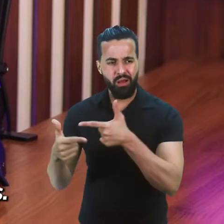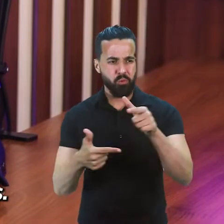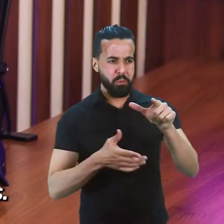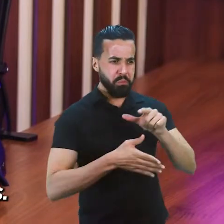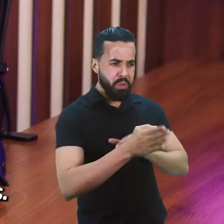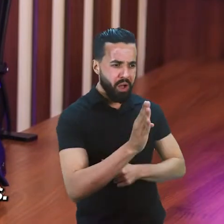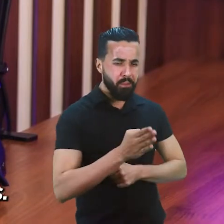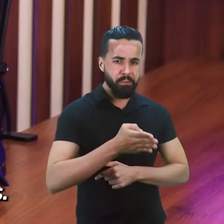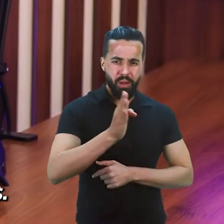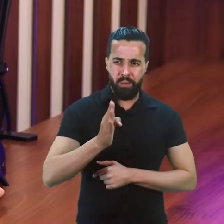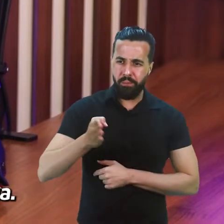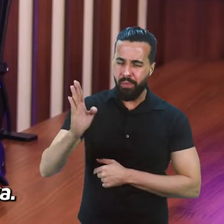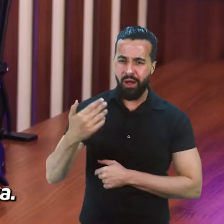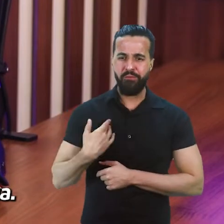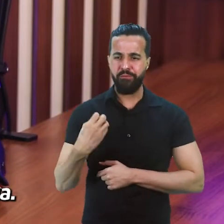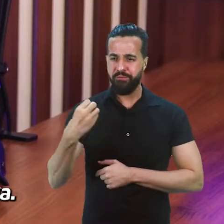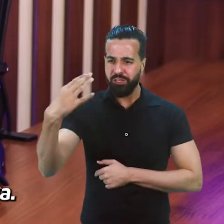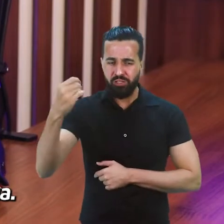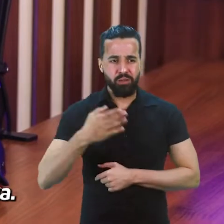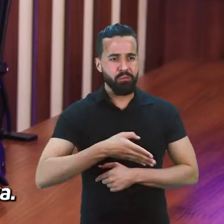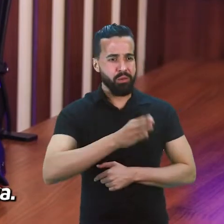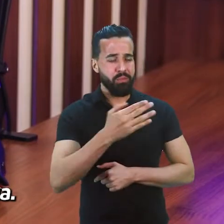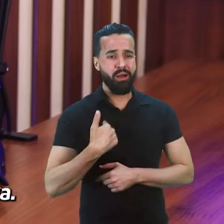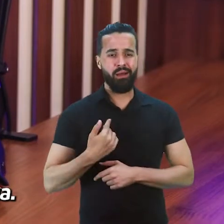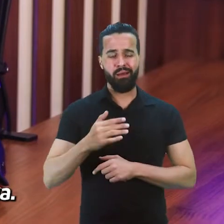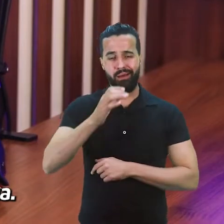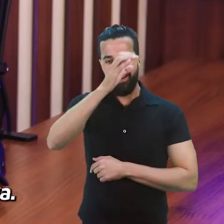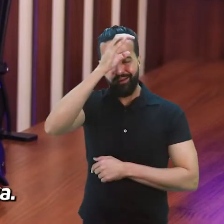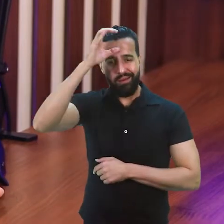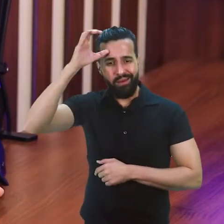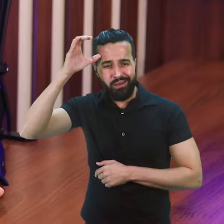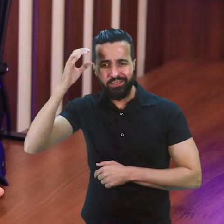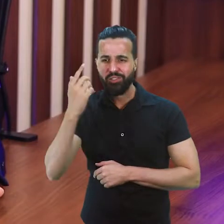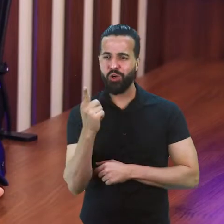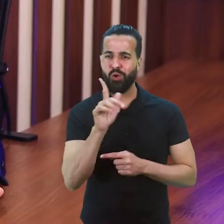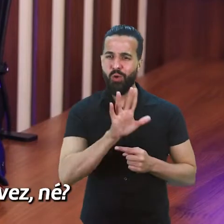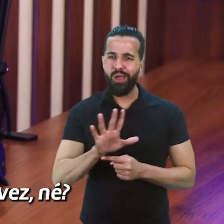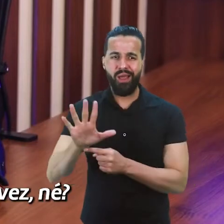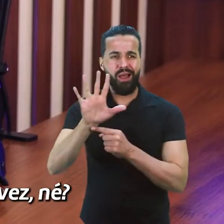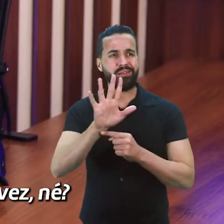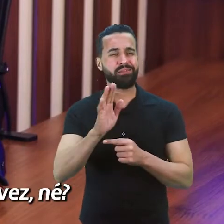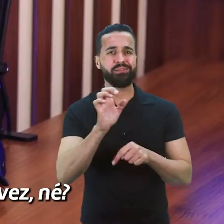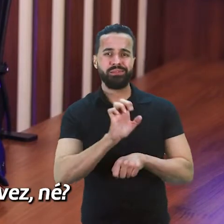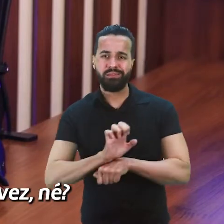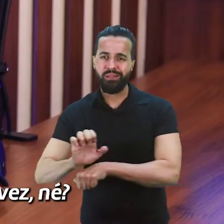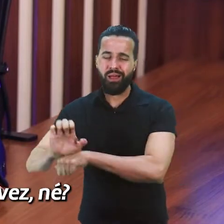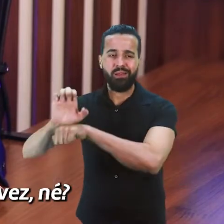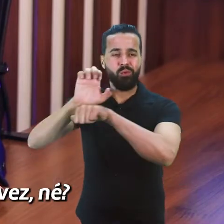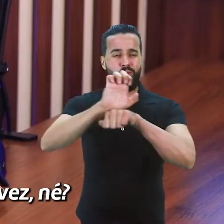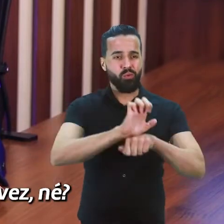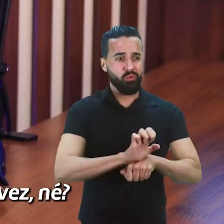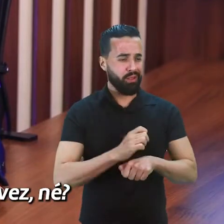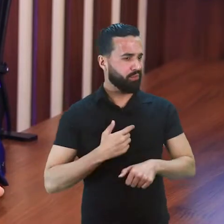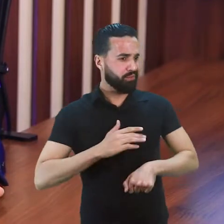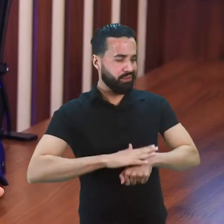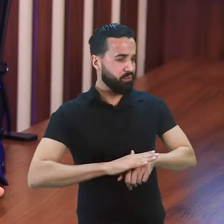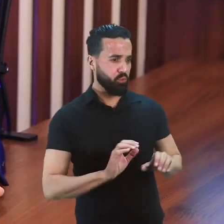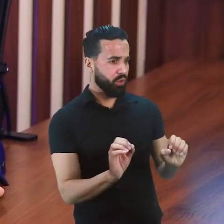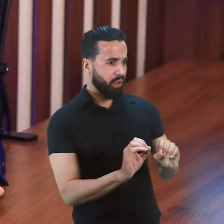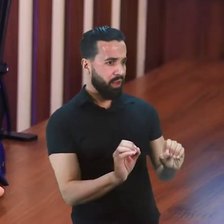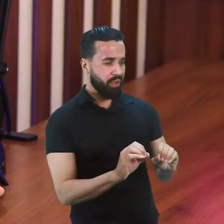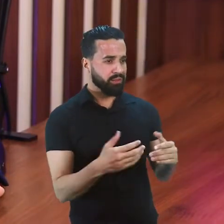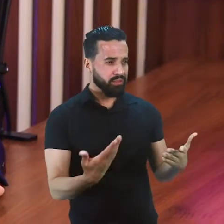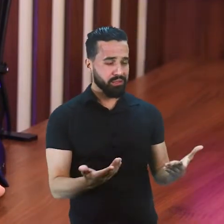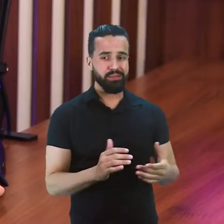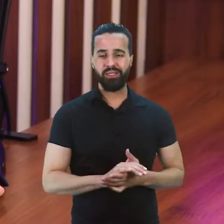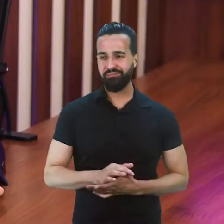com clientes não só em Goiás. Estava naquela fase que não tinha tempo nem de beber água. Tinha não, sinceramente. E você para de uma vez, né? Nossa. Parece